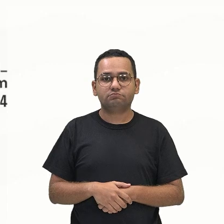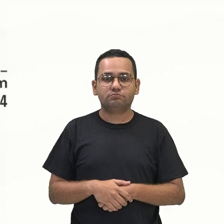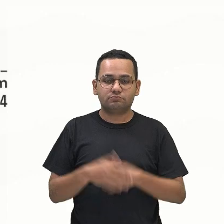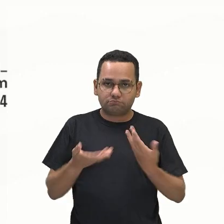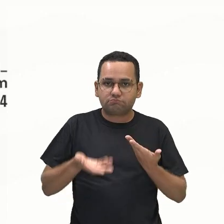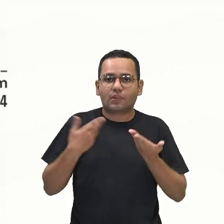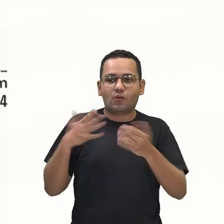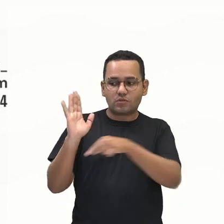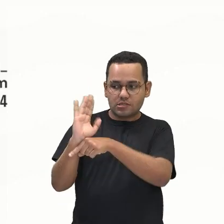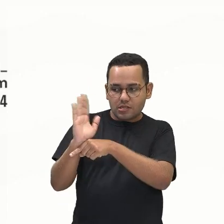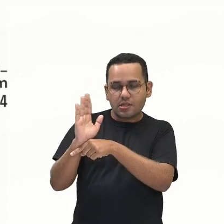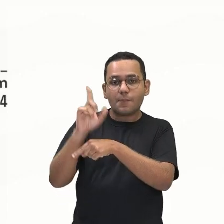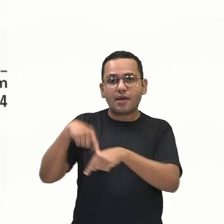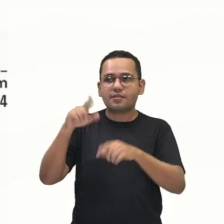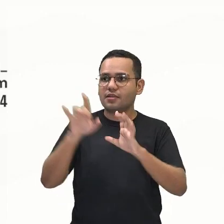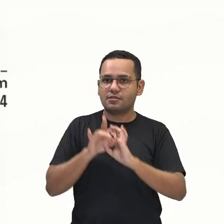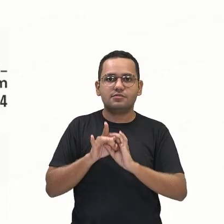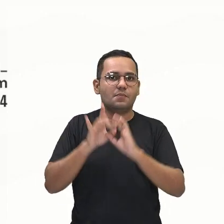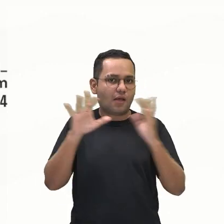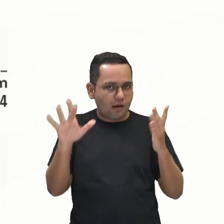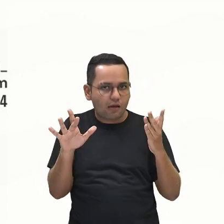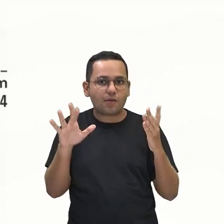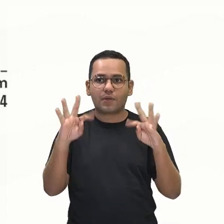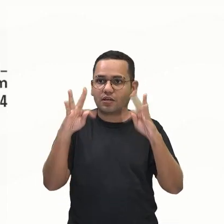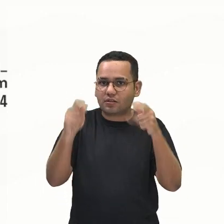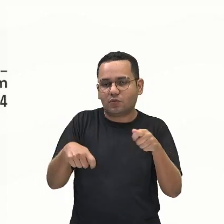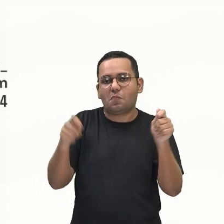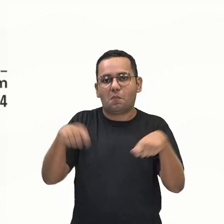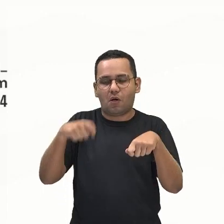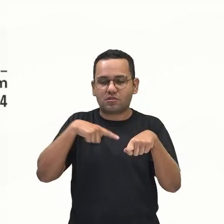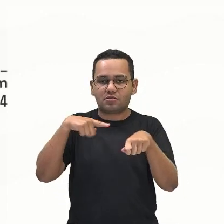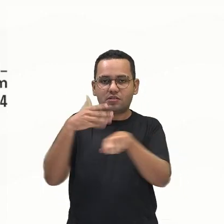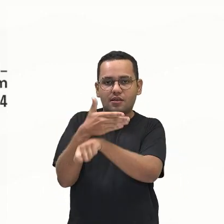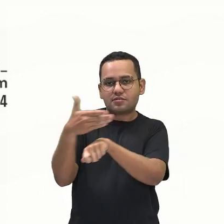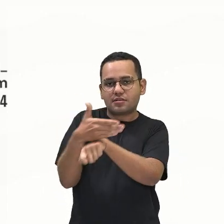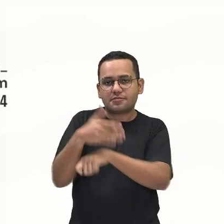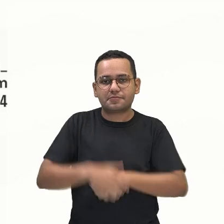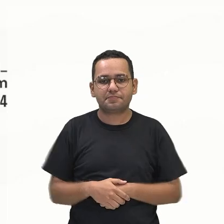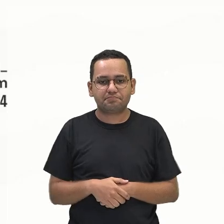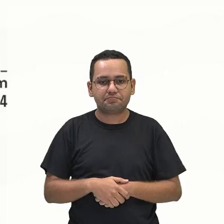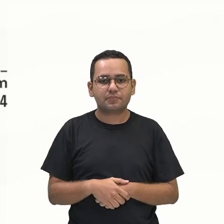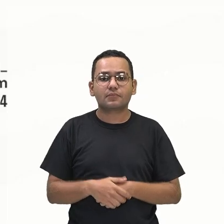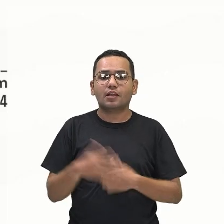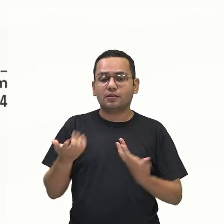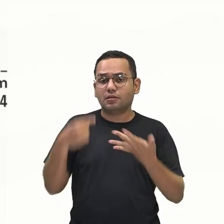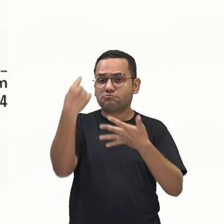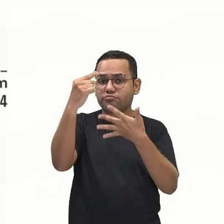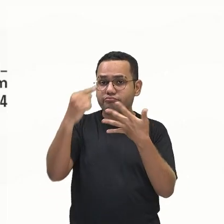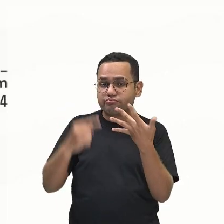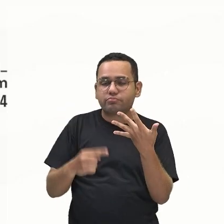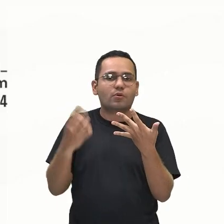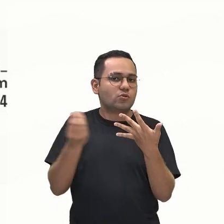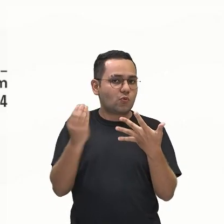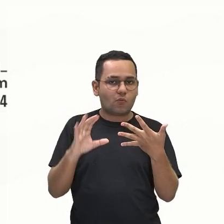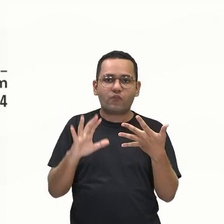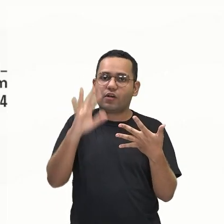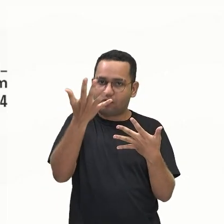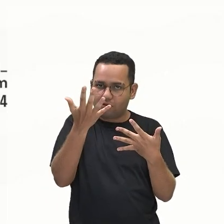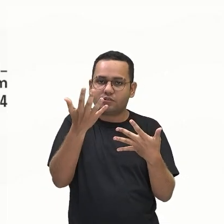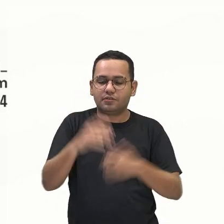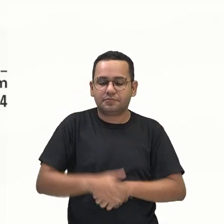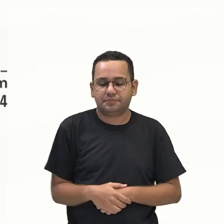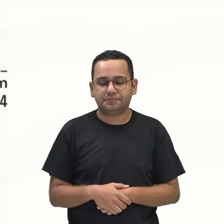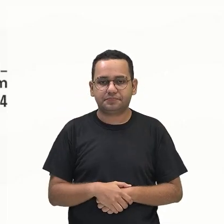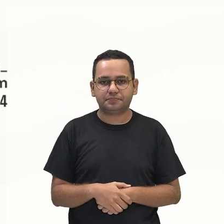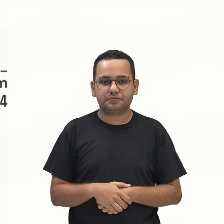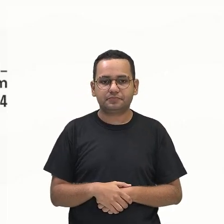quê? Democratizado, não é? E aí ele vai apontando quais são as situações para que isso aconteça. Mas vamos voltar